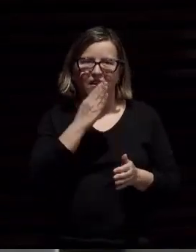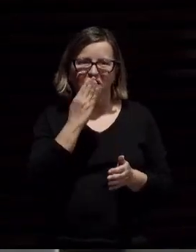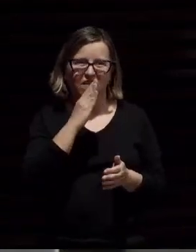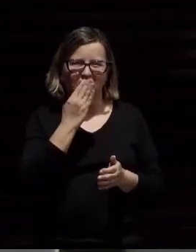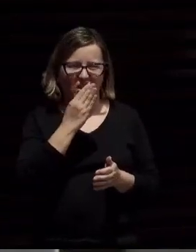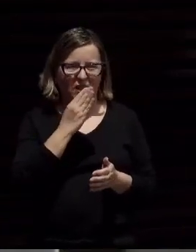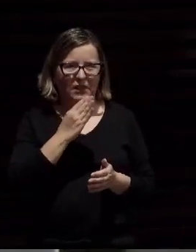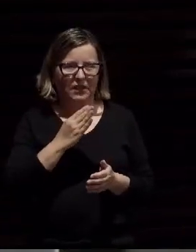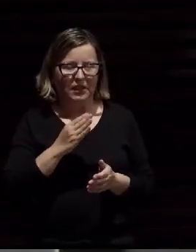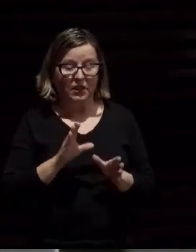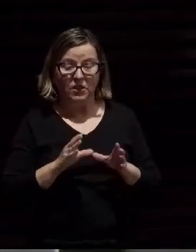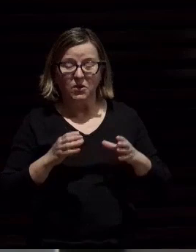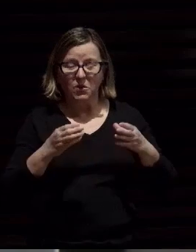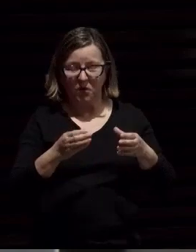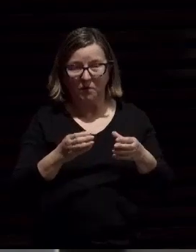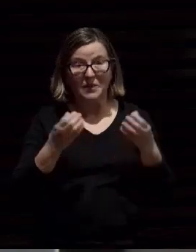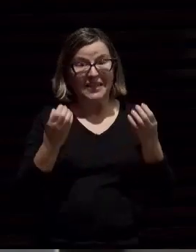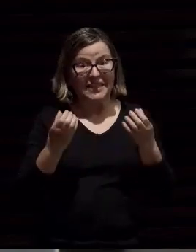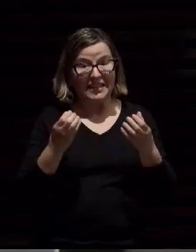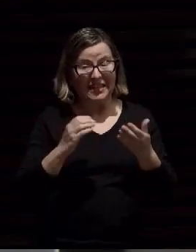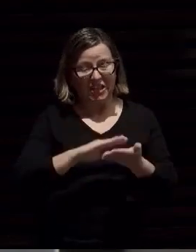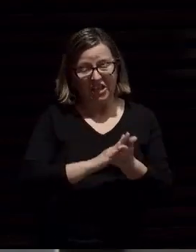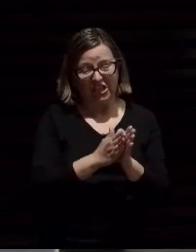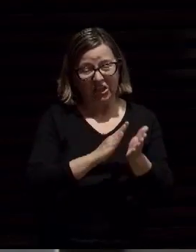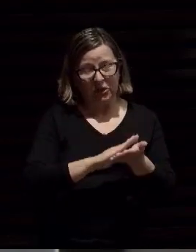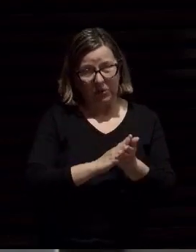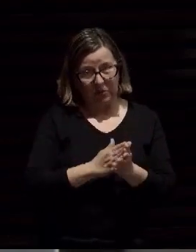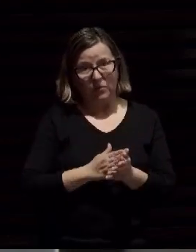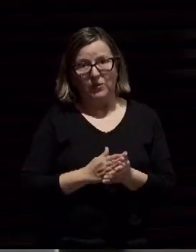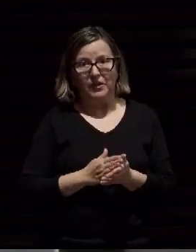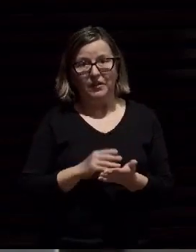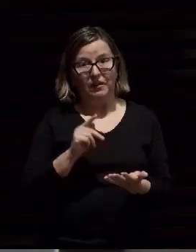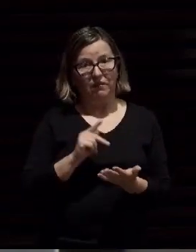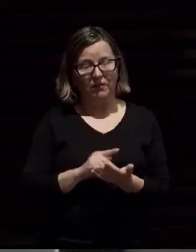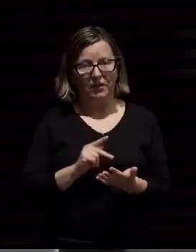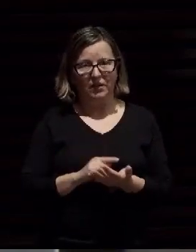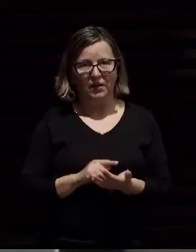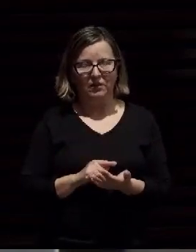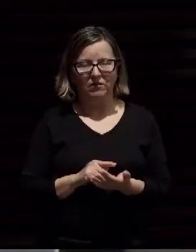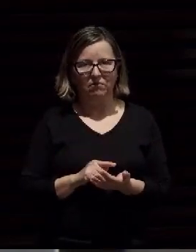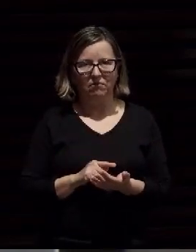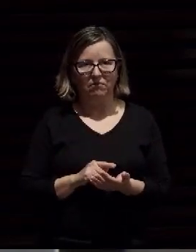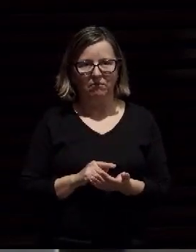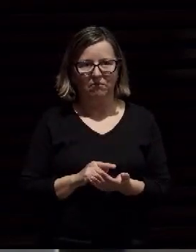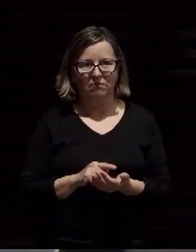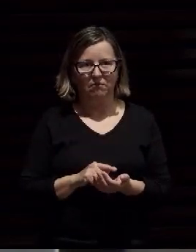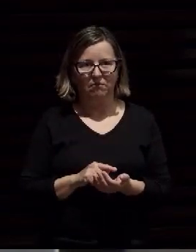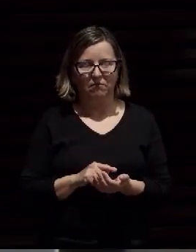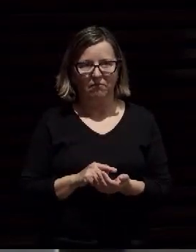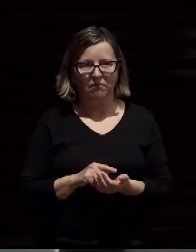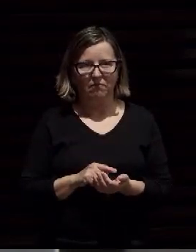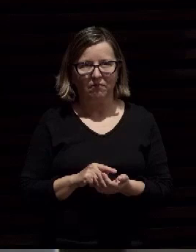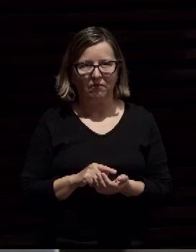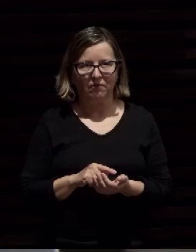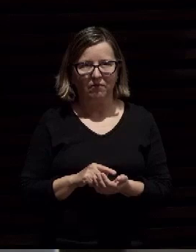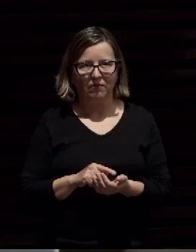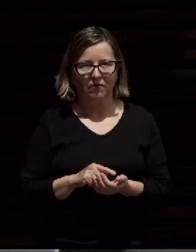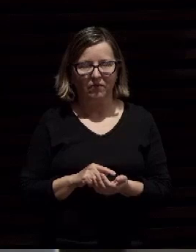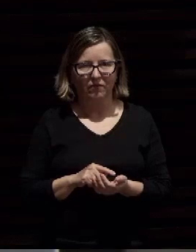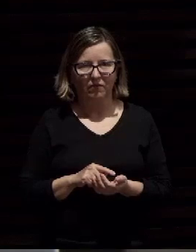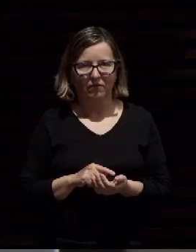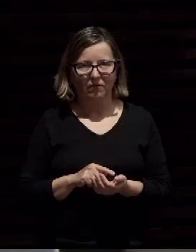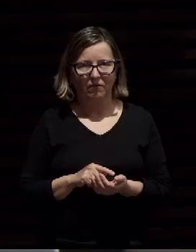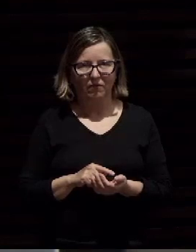cretinos, que querem destruir a certeza incontestável. E não me venham com politização da